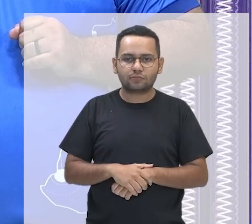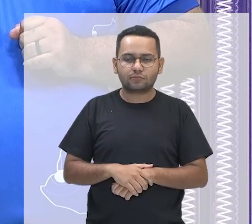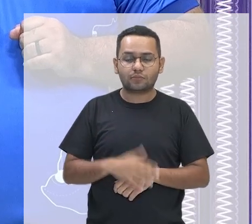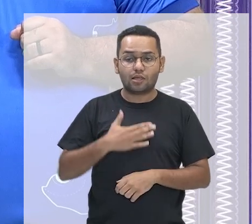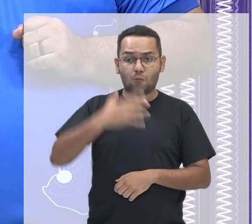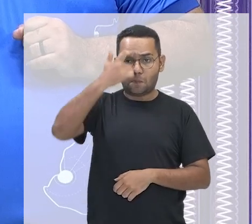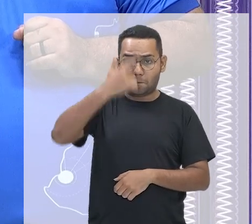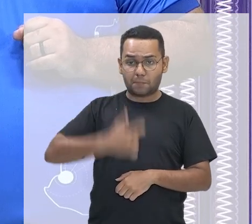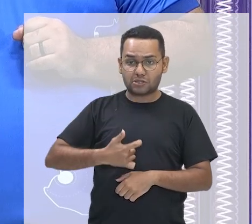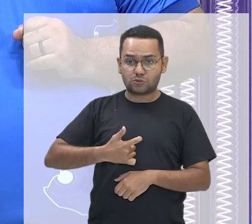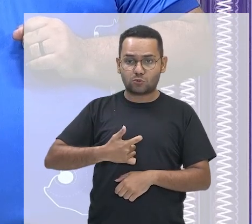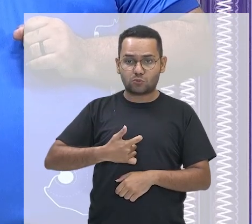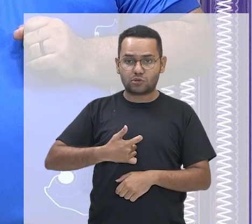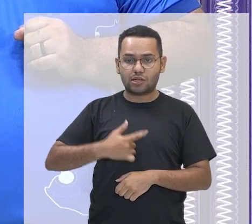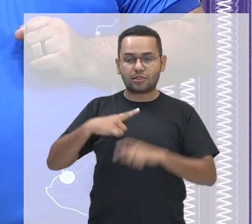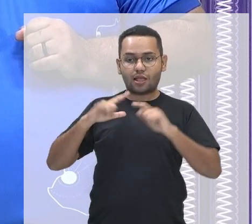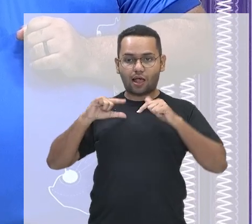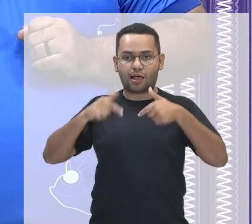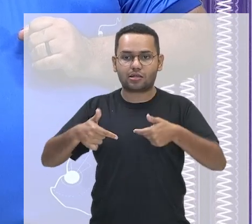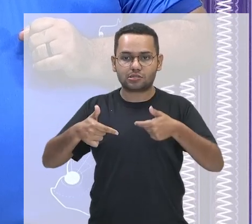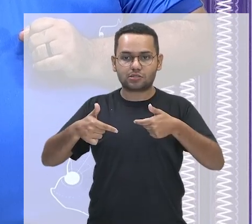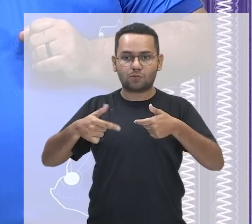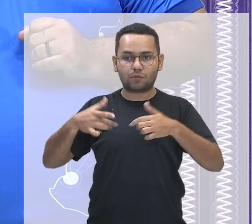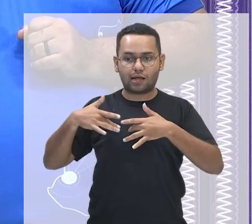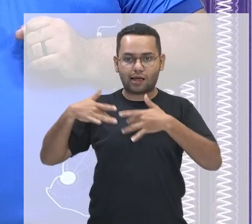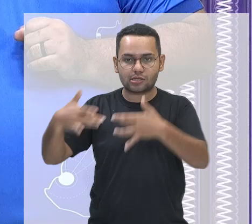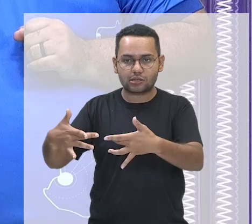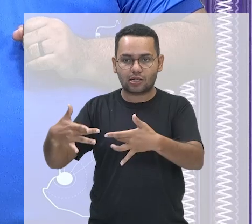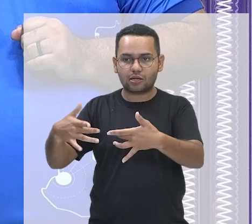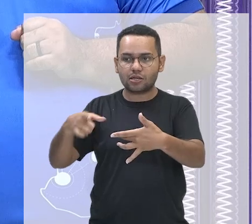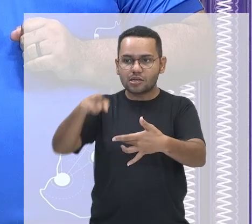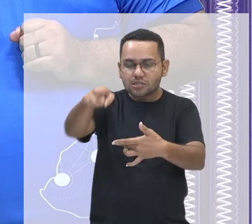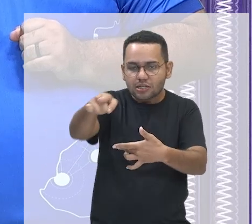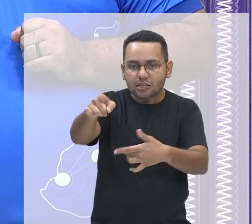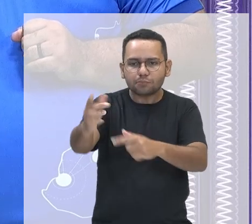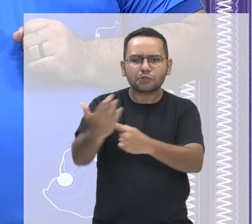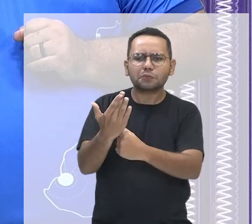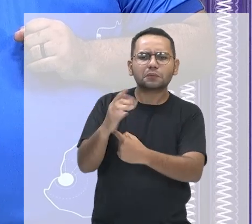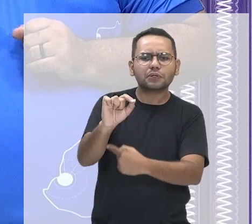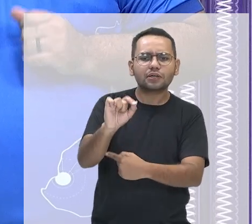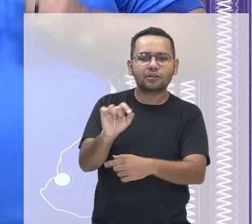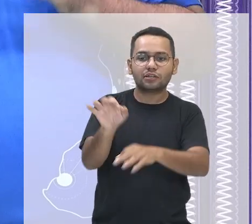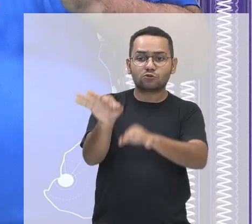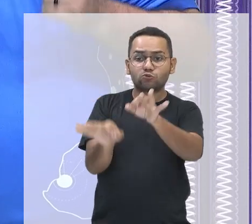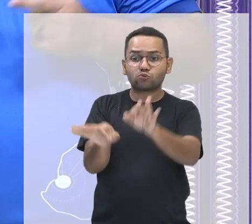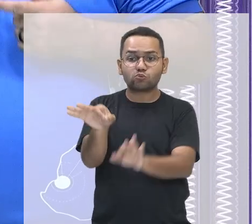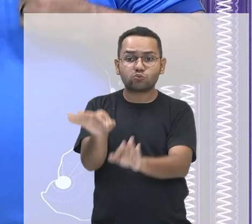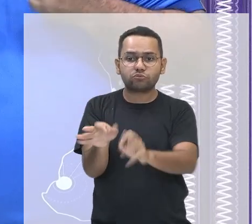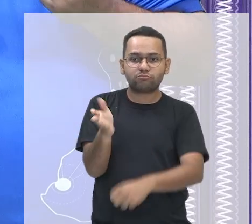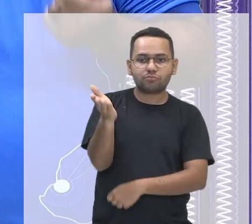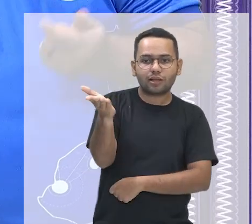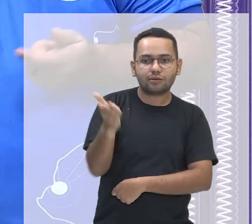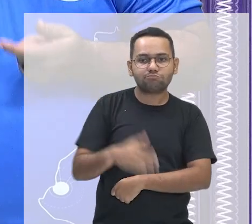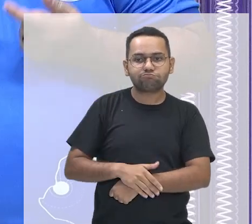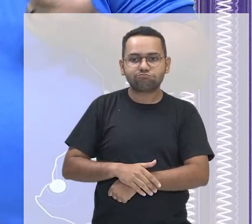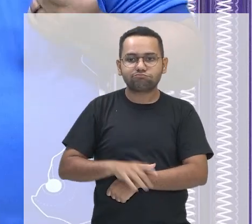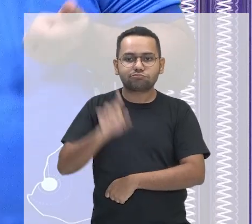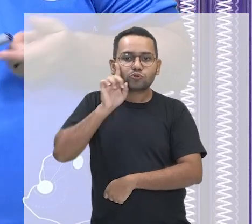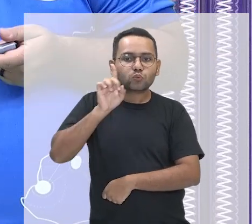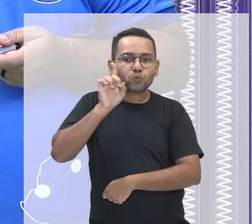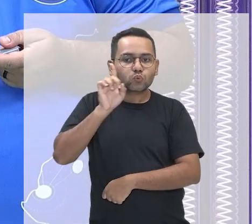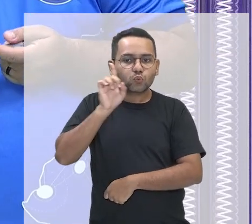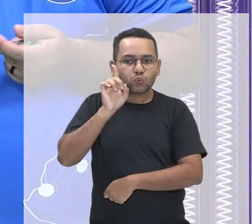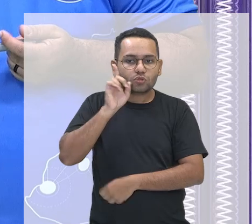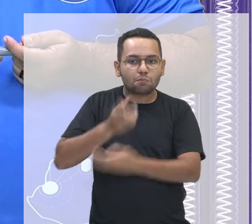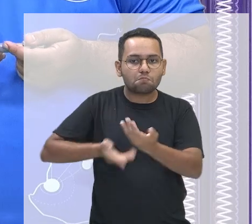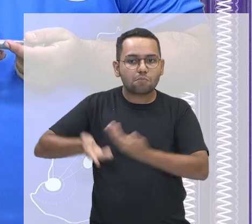outro, mas o outro também retribui com a dimensão da justiça no dia a dia, no cotidiano das